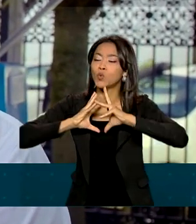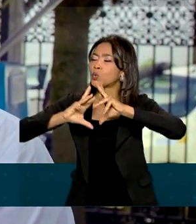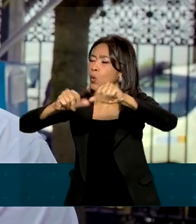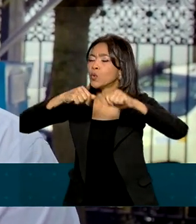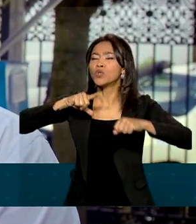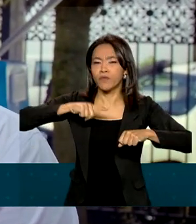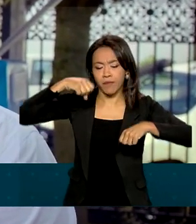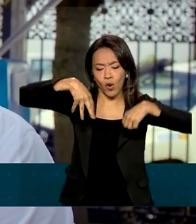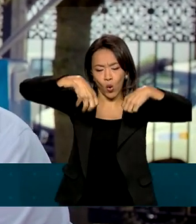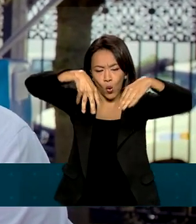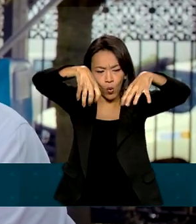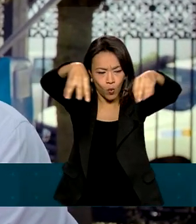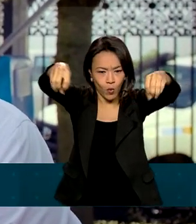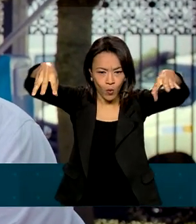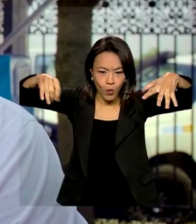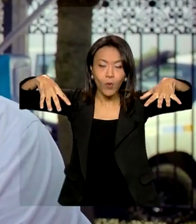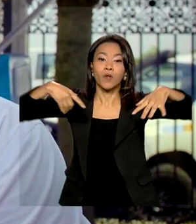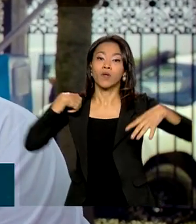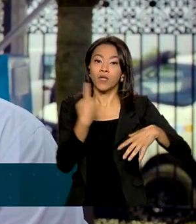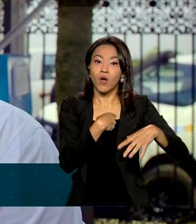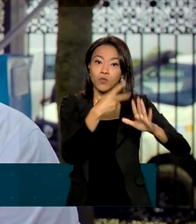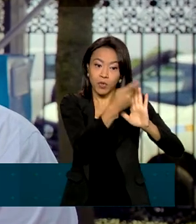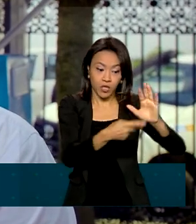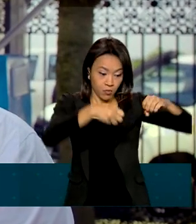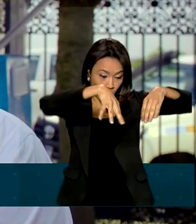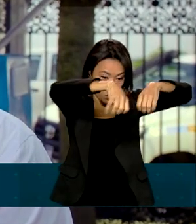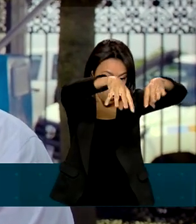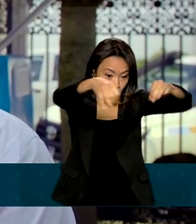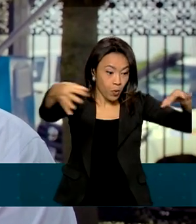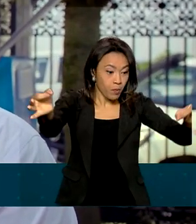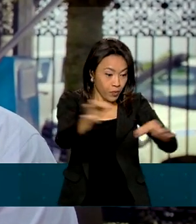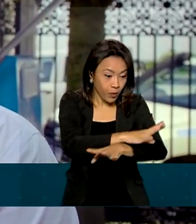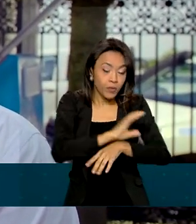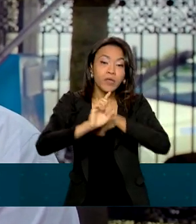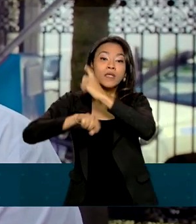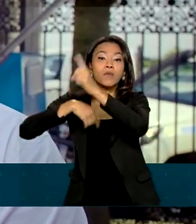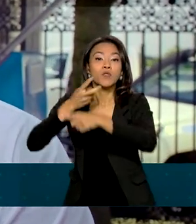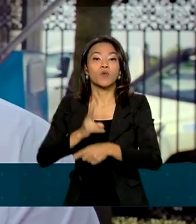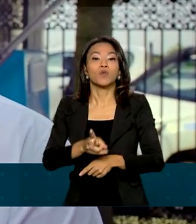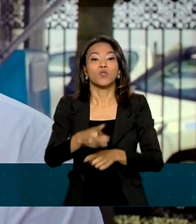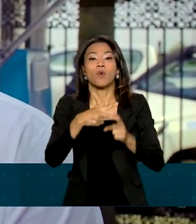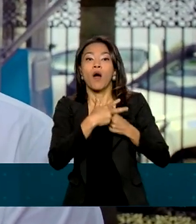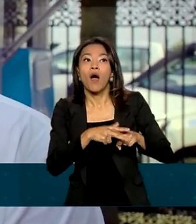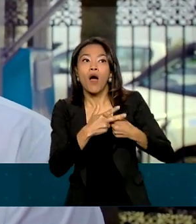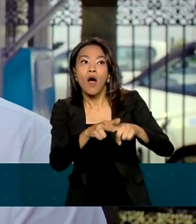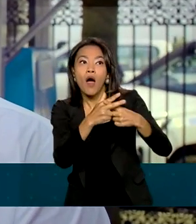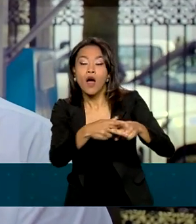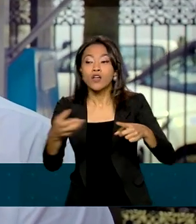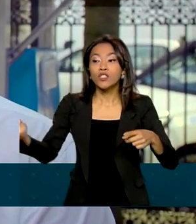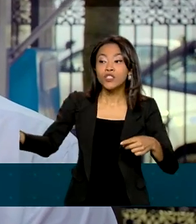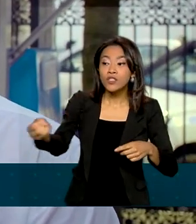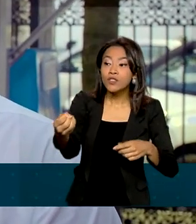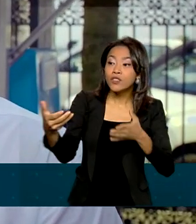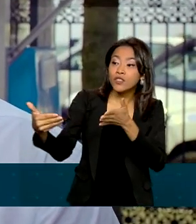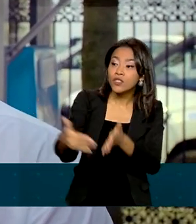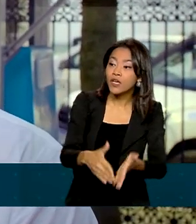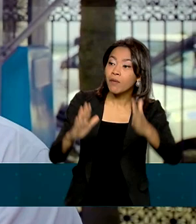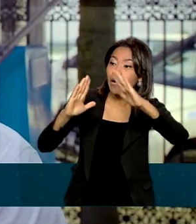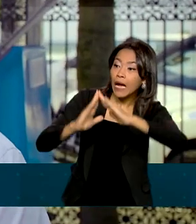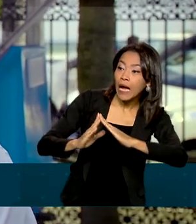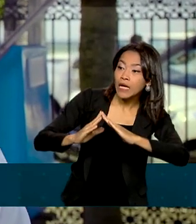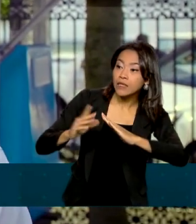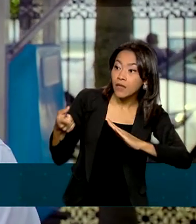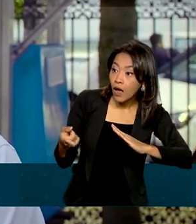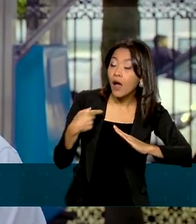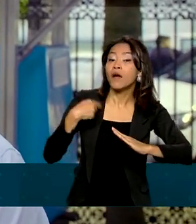acaba porque a gente termina a fase de instalação inicia-se a fase de manutenção então chegam à casa nova daqui a seis meses que não